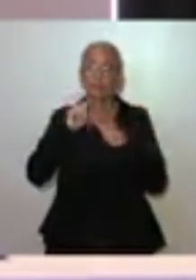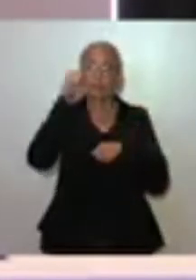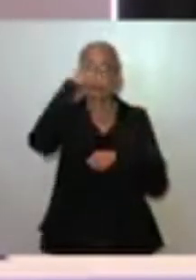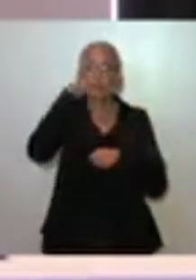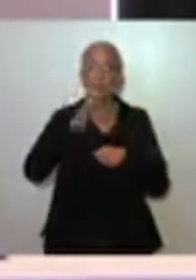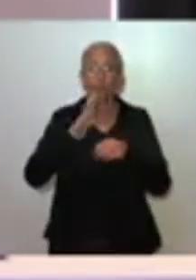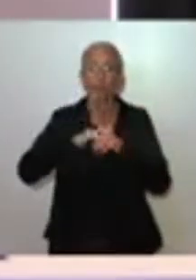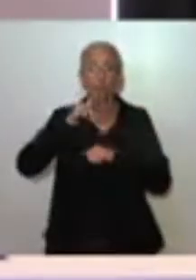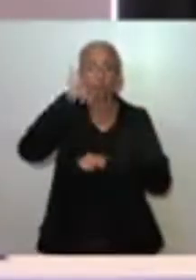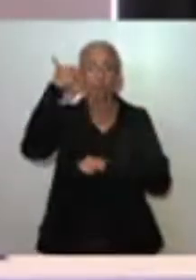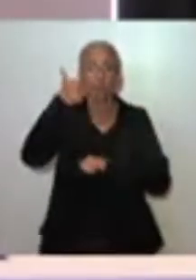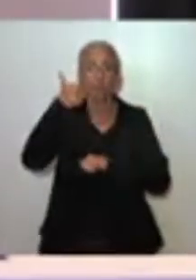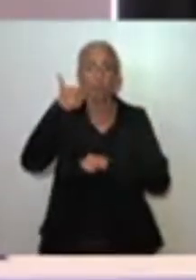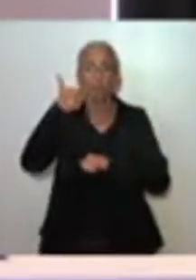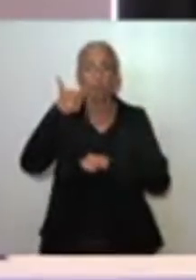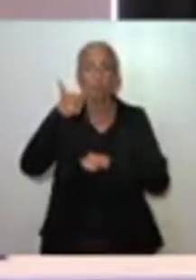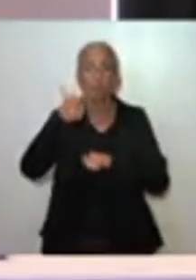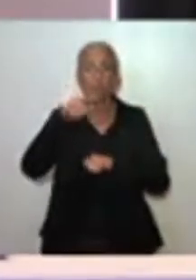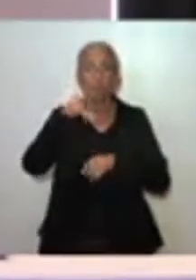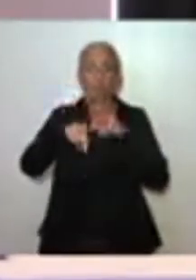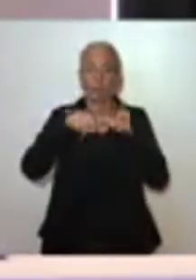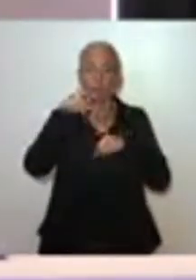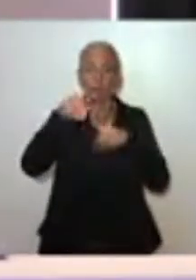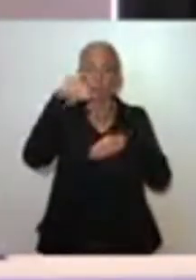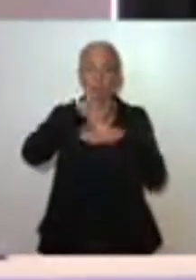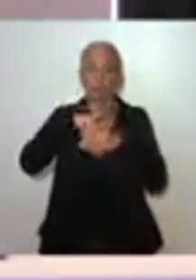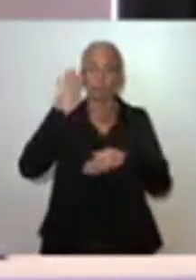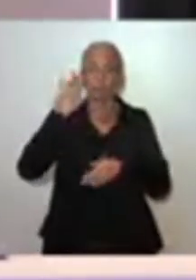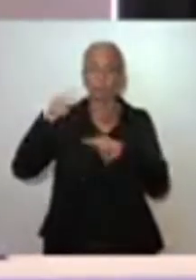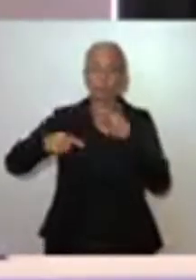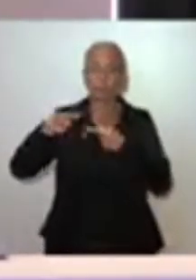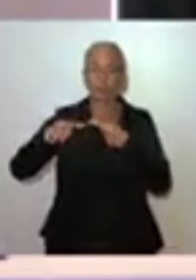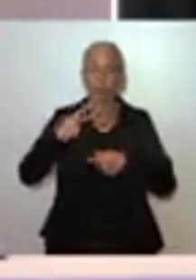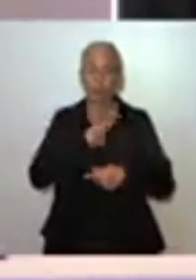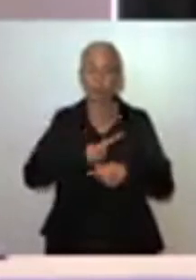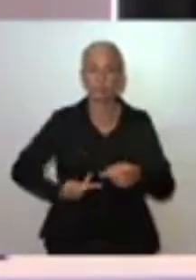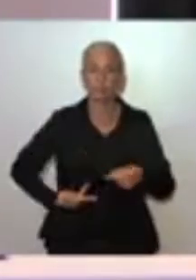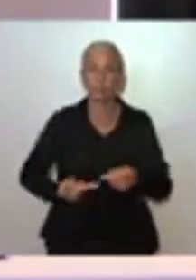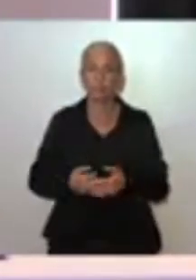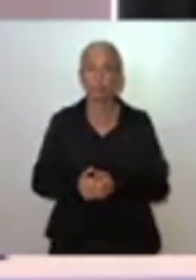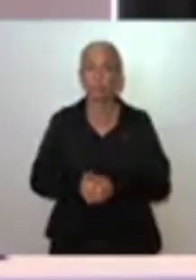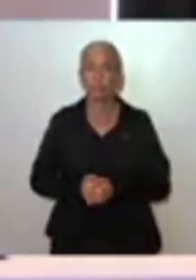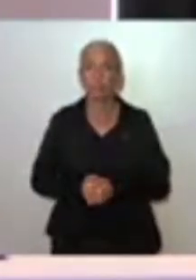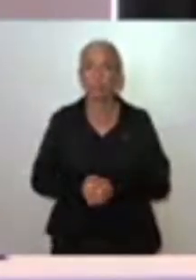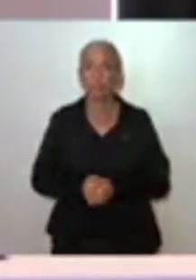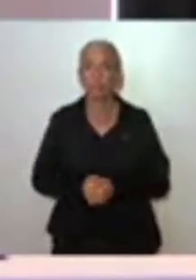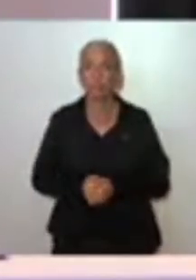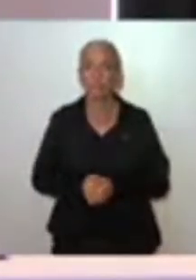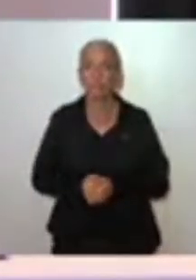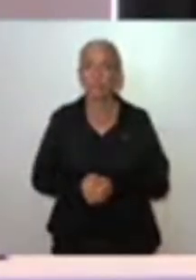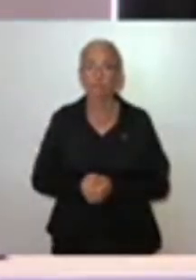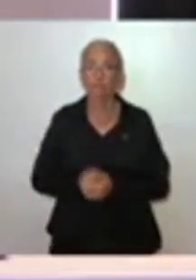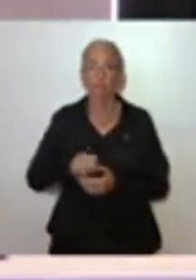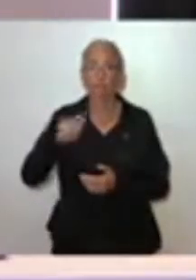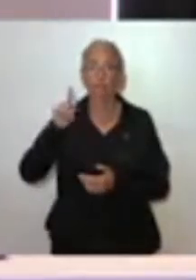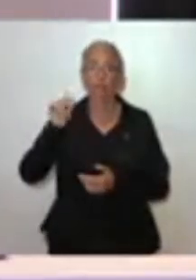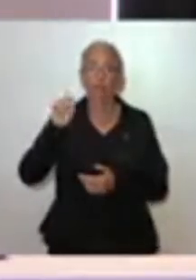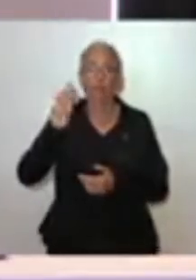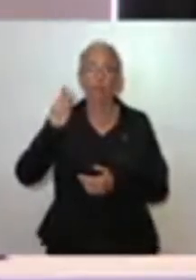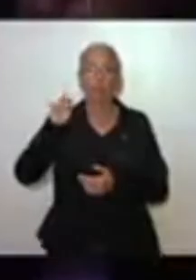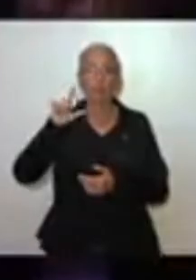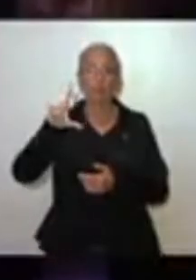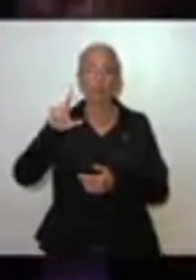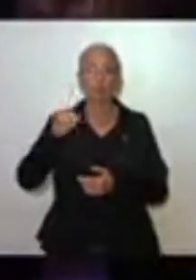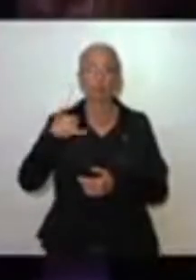Brasil para melhorarmos a qualidade do congresso e do debate público é Maria Eduarda o Gabriel de Andrade Silva